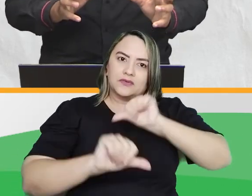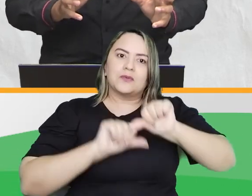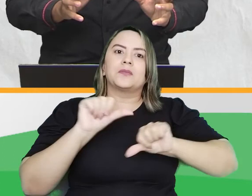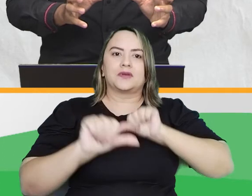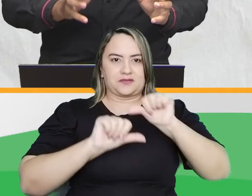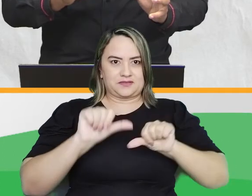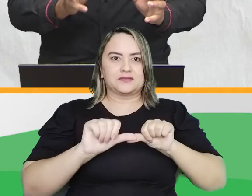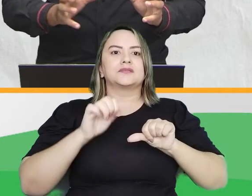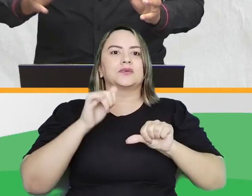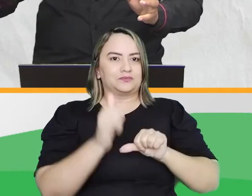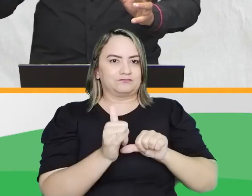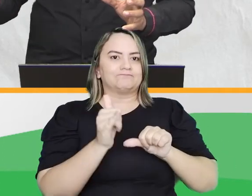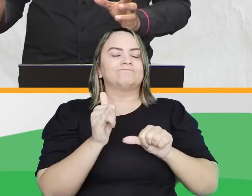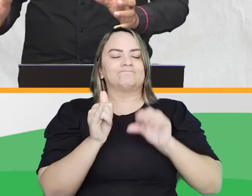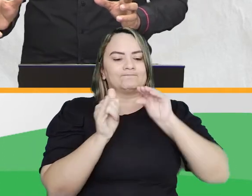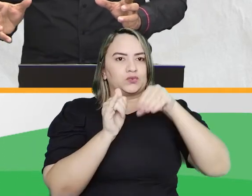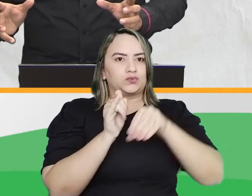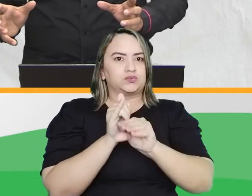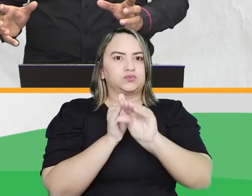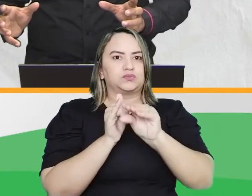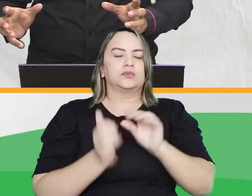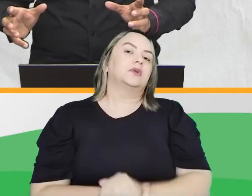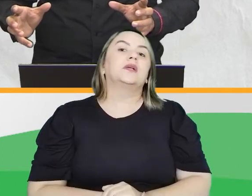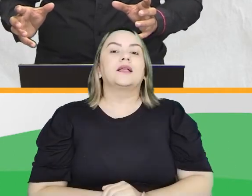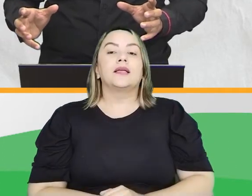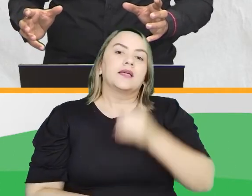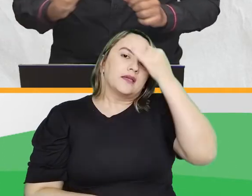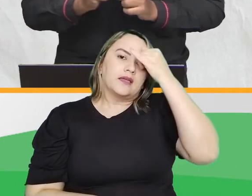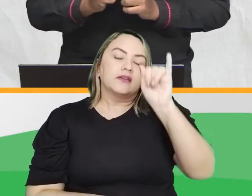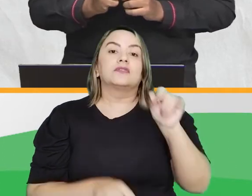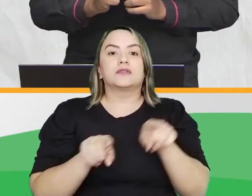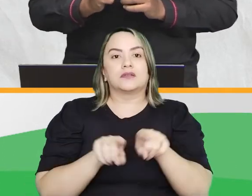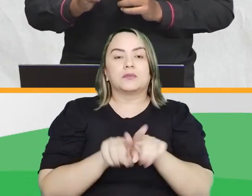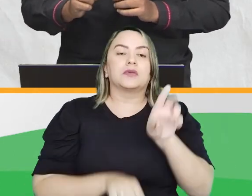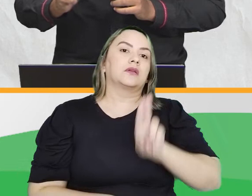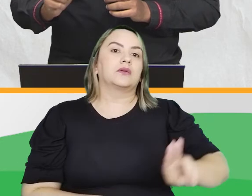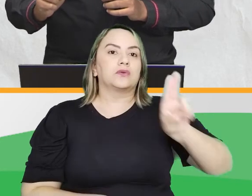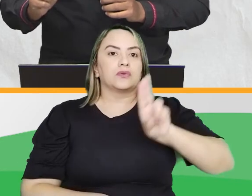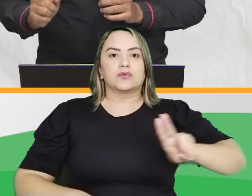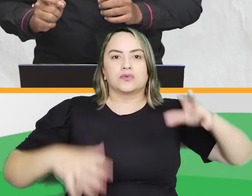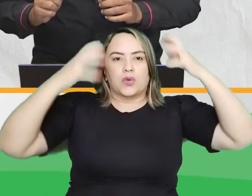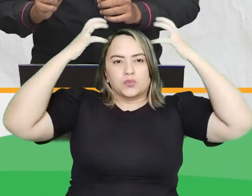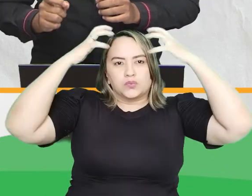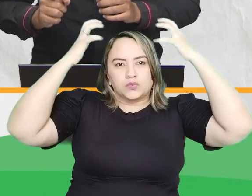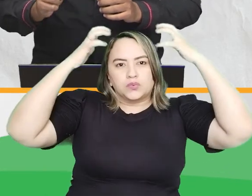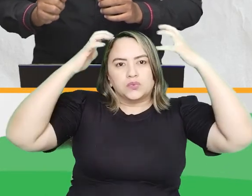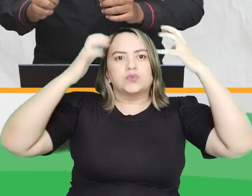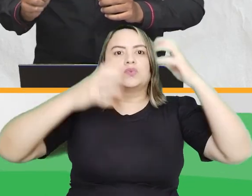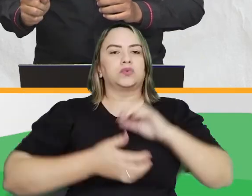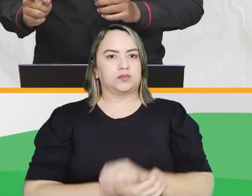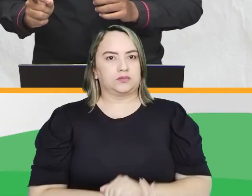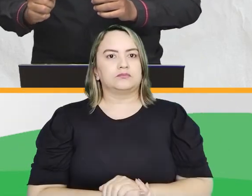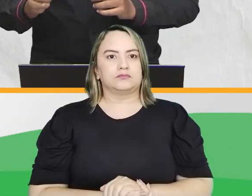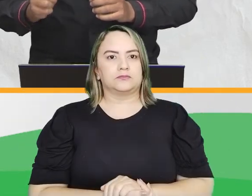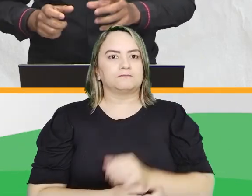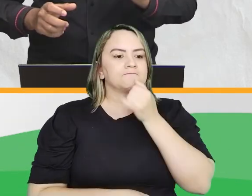seja, essa transformação de energia elétrica em energia térmica, tá certo? Evitar usar o chuveiro elétrico com a chave na posição